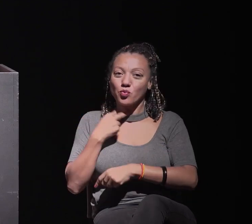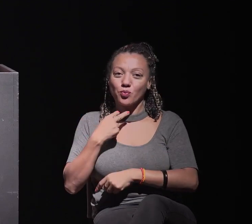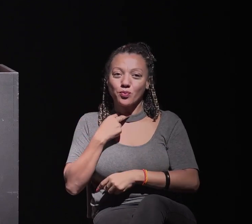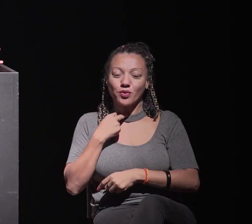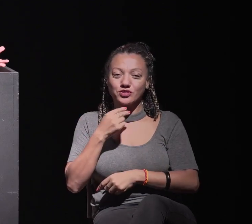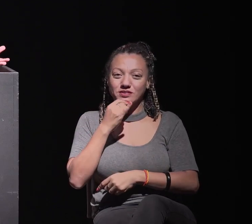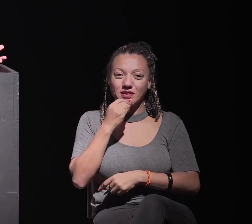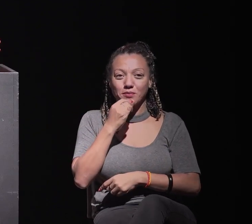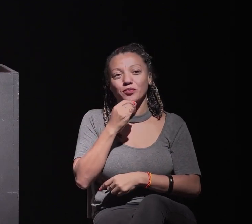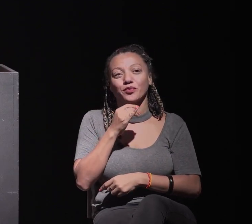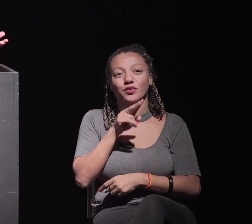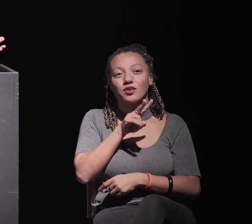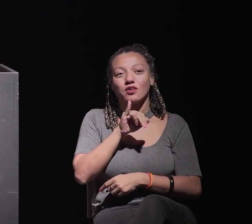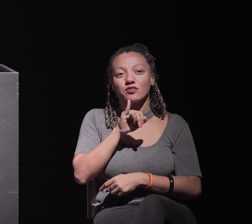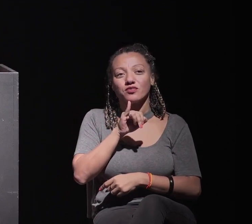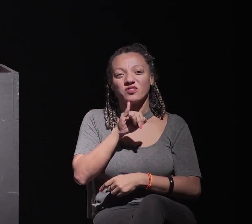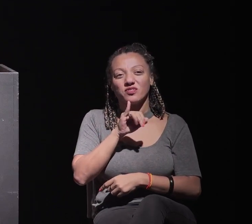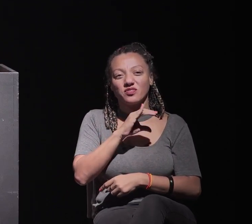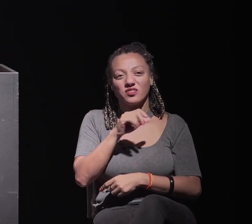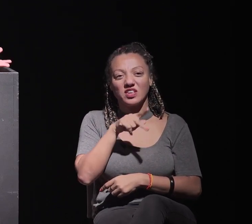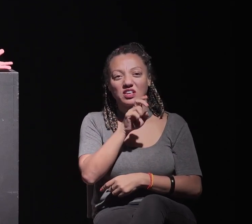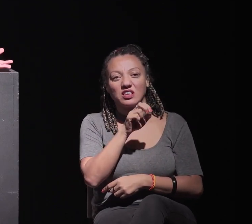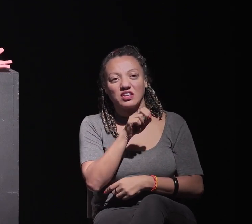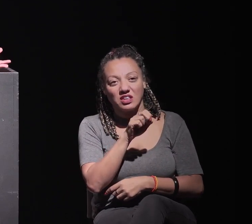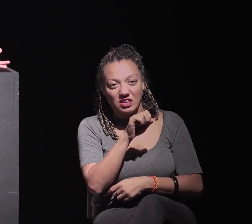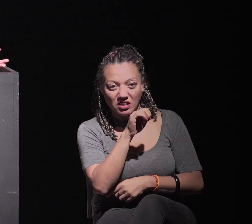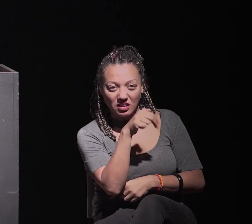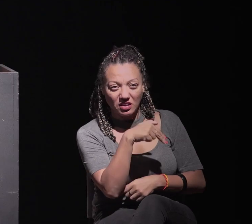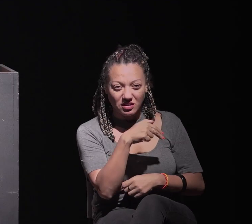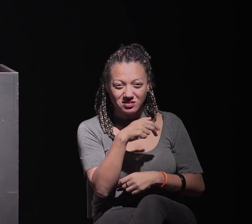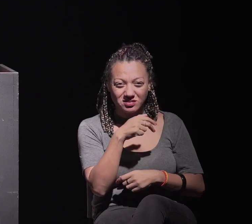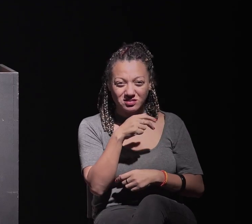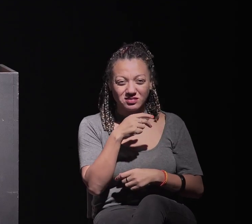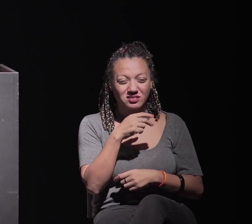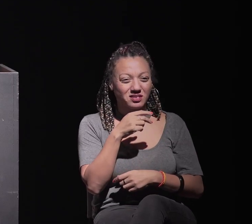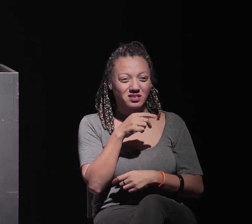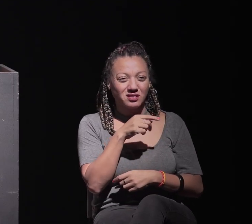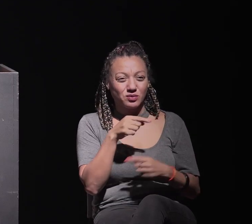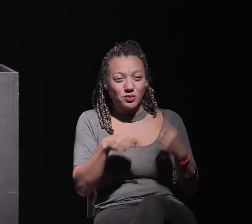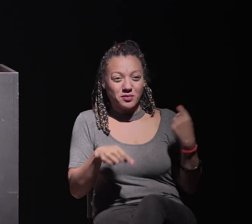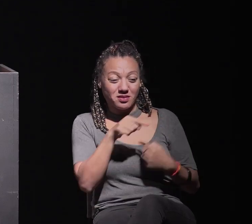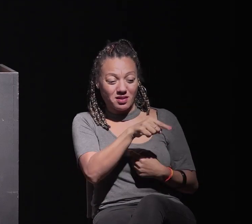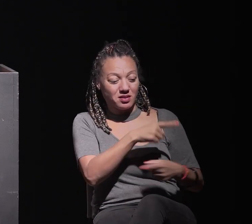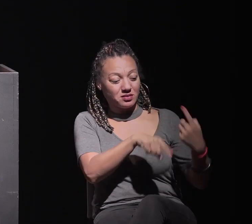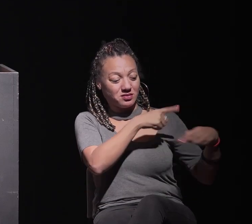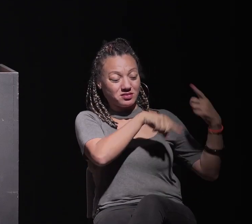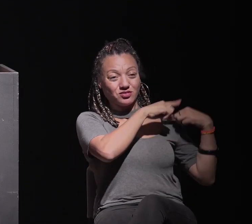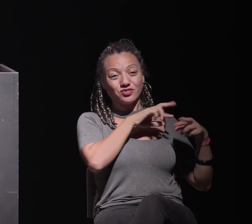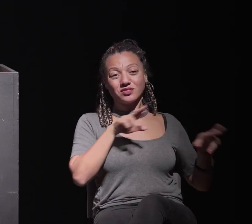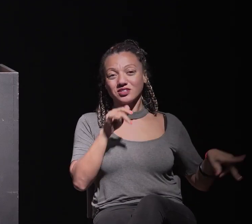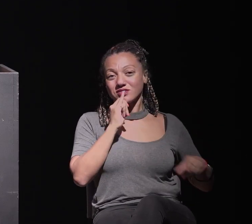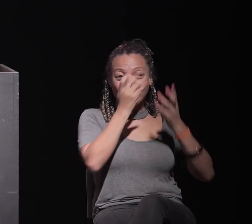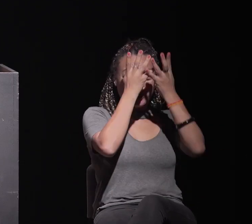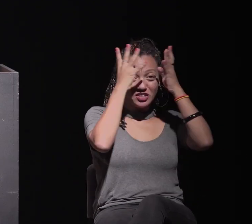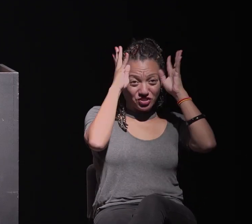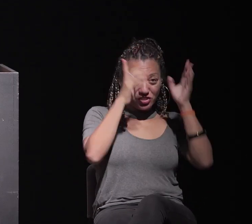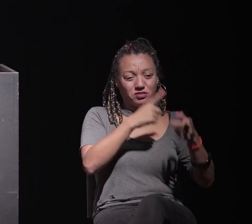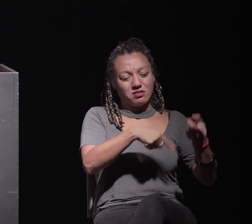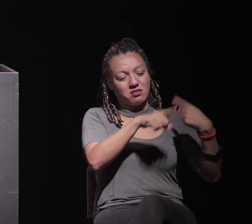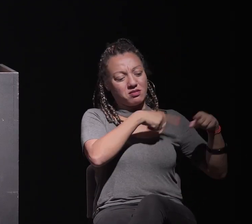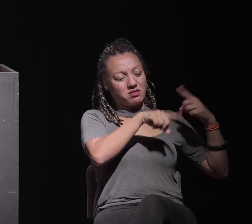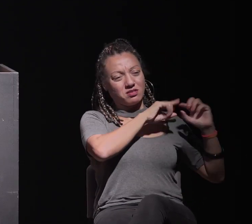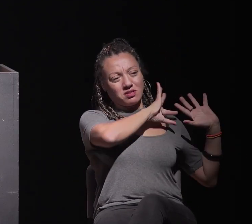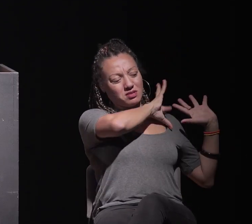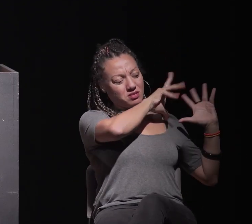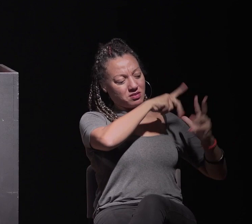porque a minha ancestralidade ela se localiza biologicamente dentro da africanidade e dos indígenas. Então, ela vai dizer que há